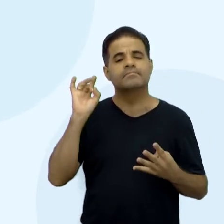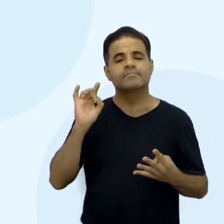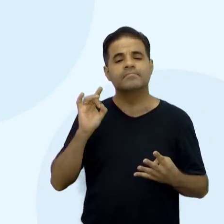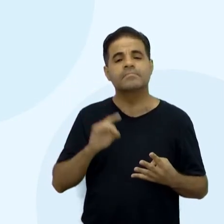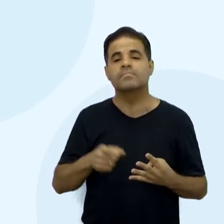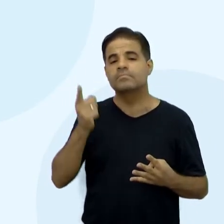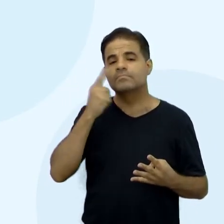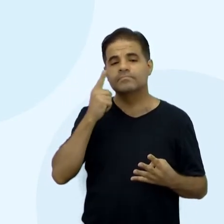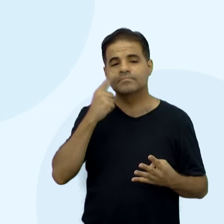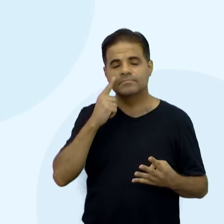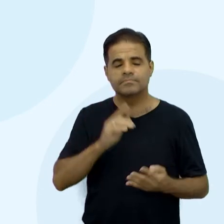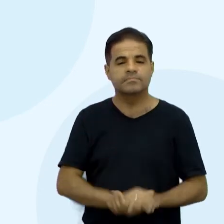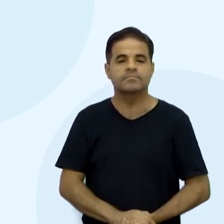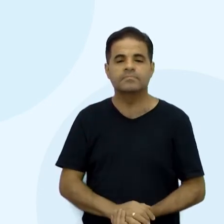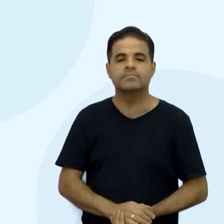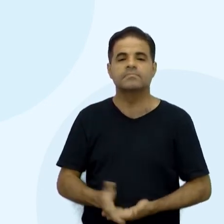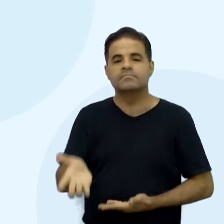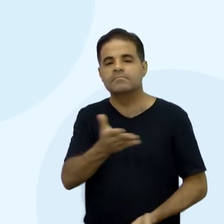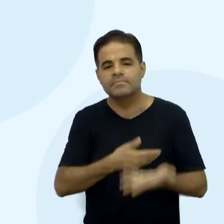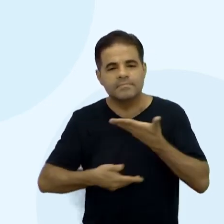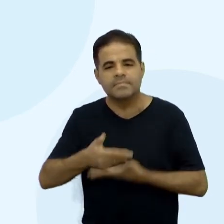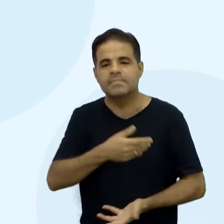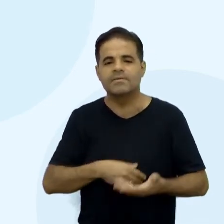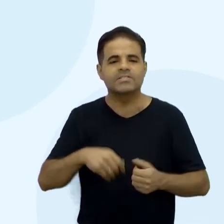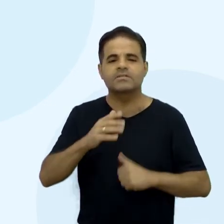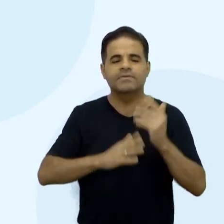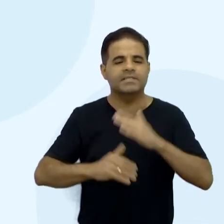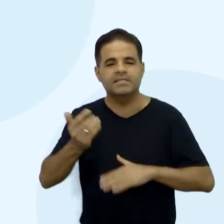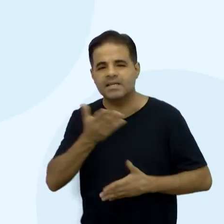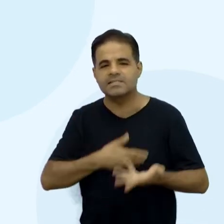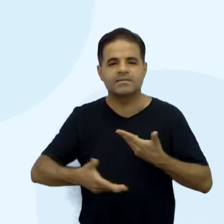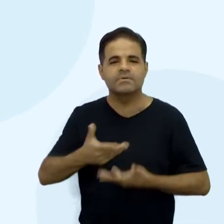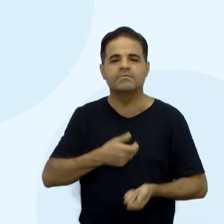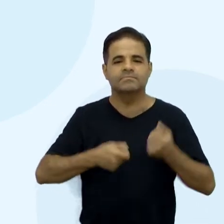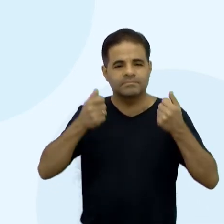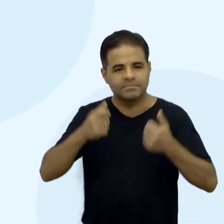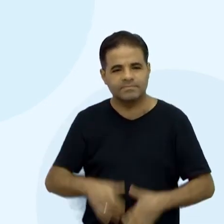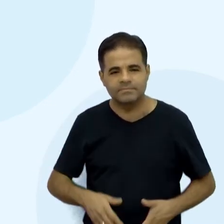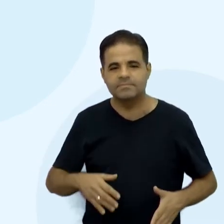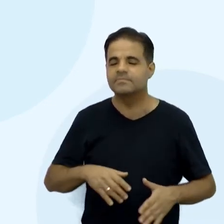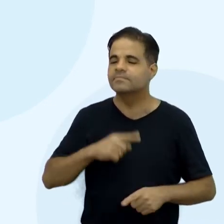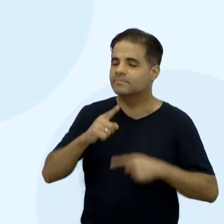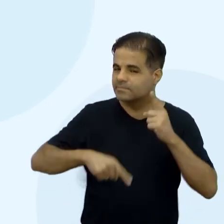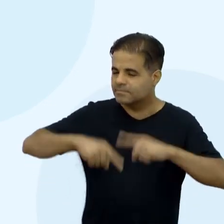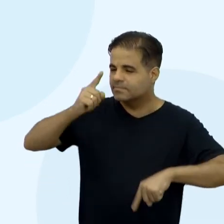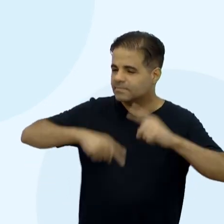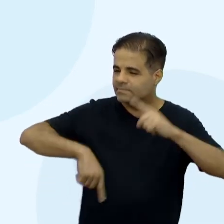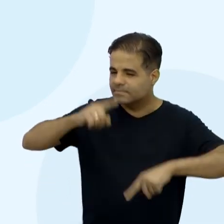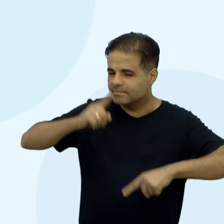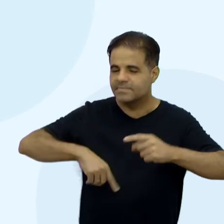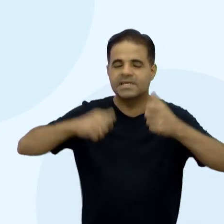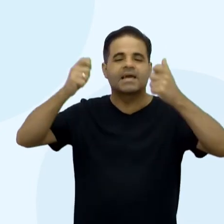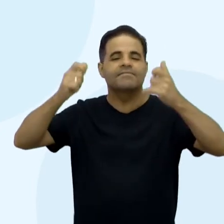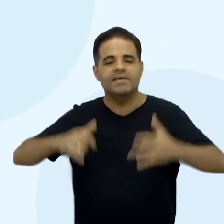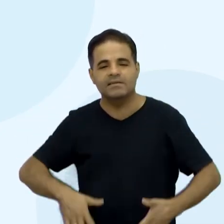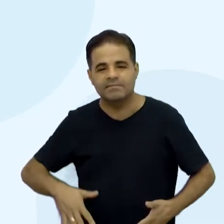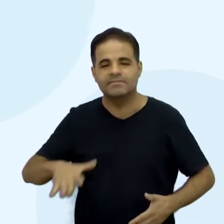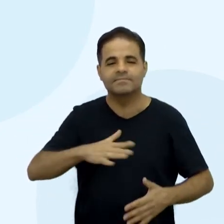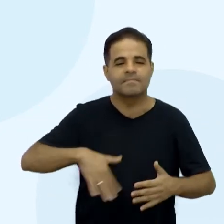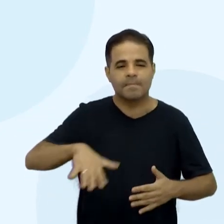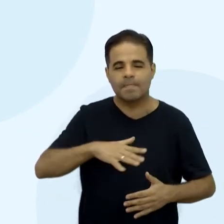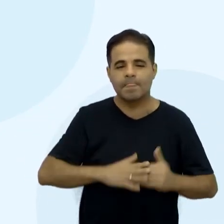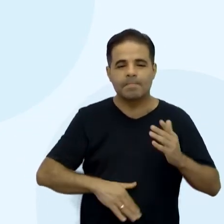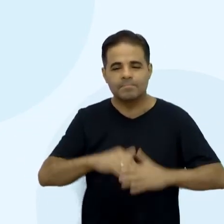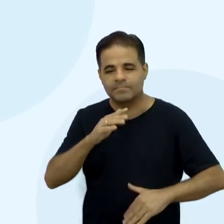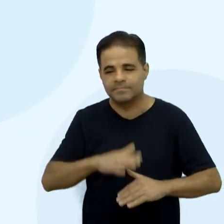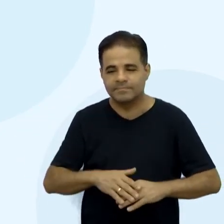lá, deixa eu ver agora. Ah, socialização das produções, né? Porque fizeram material, então é legal socializar esse